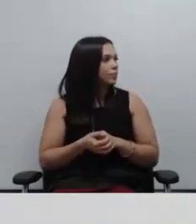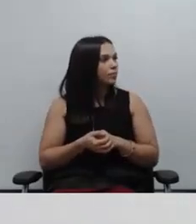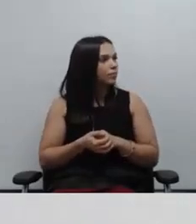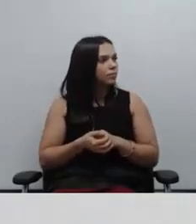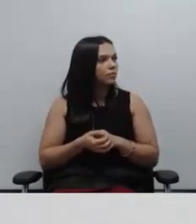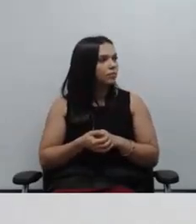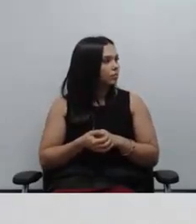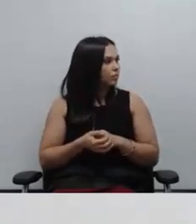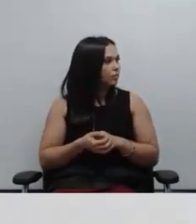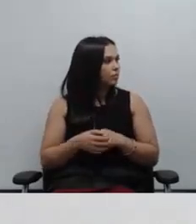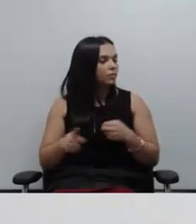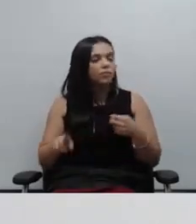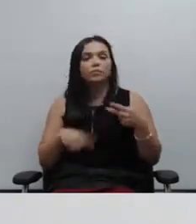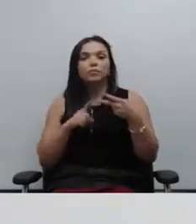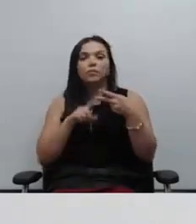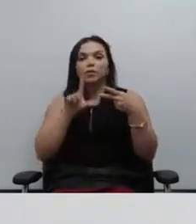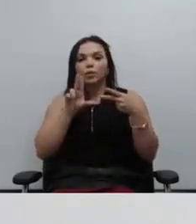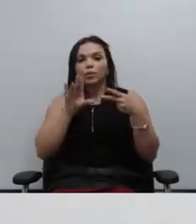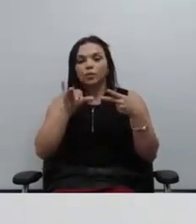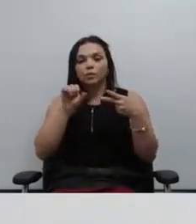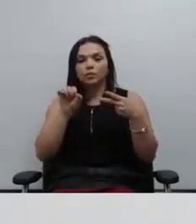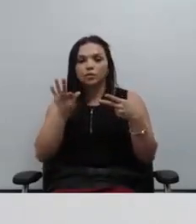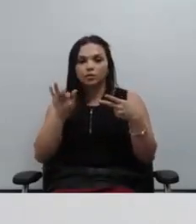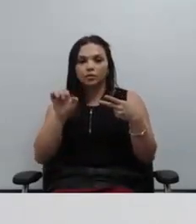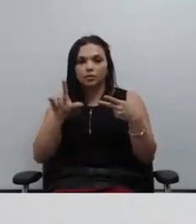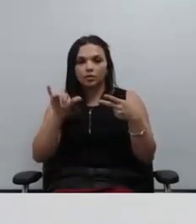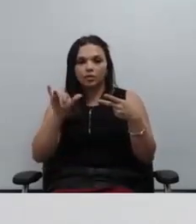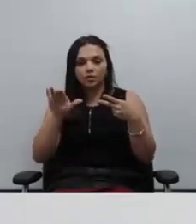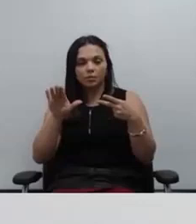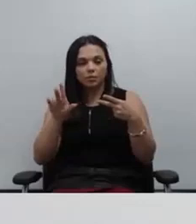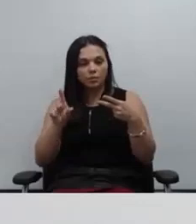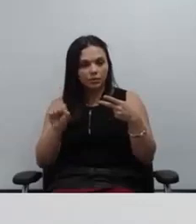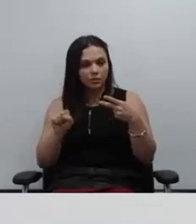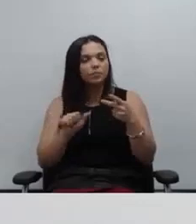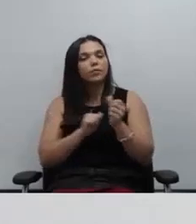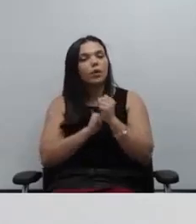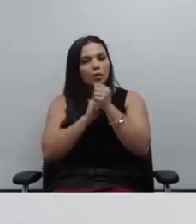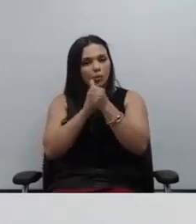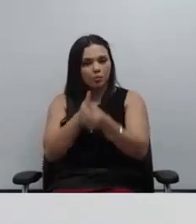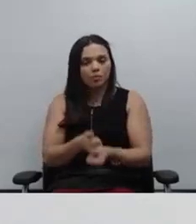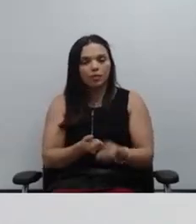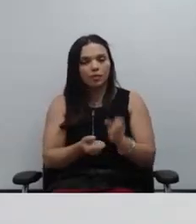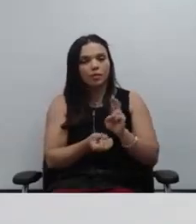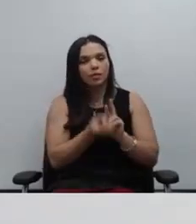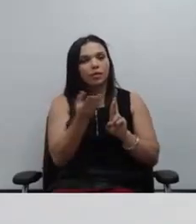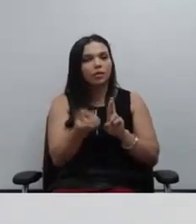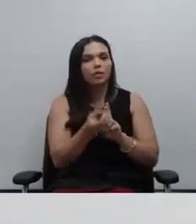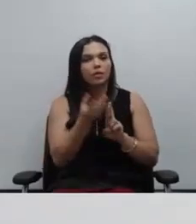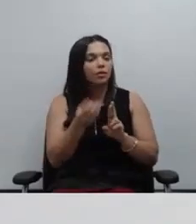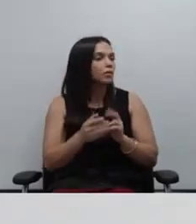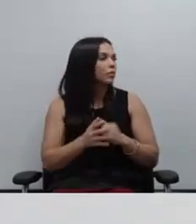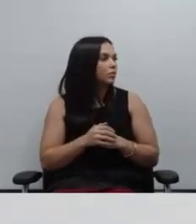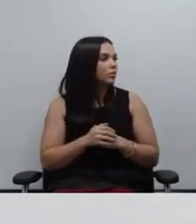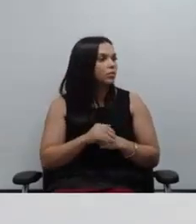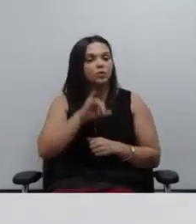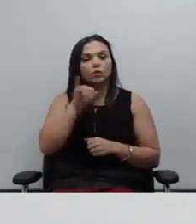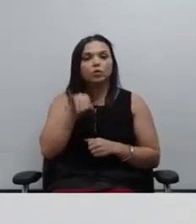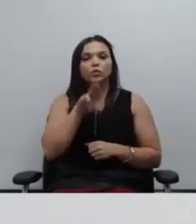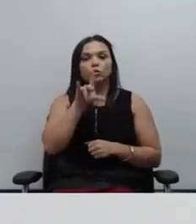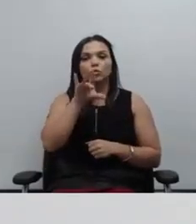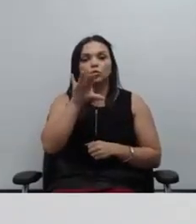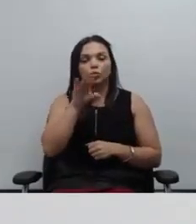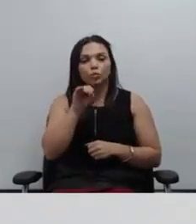Excelentíssimo conselheiro Luiz Felipe Azevedo Fagundes. Com o relator, presidente. Excelentíssimo conselheiro Júlio César